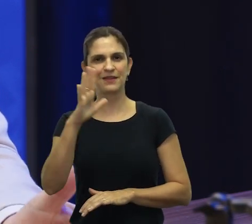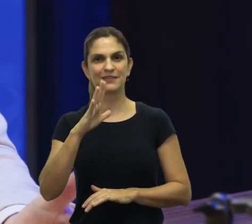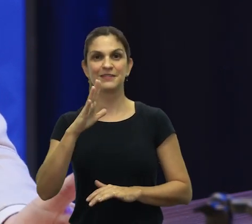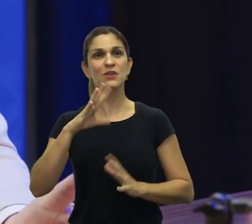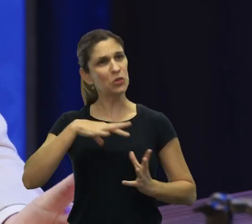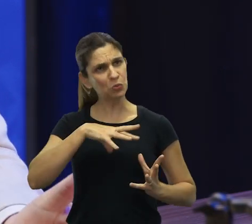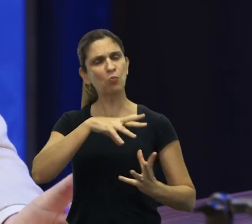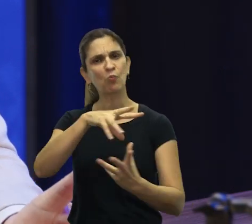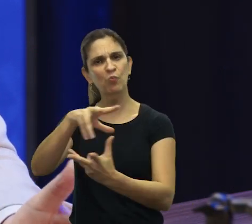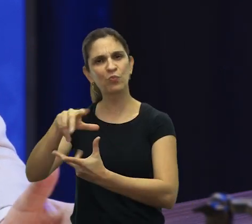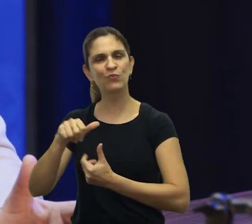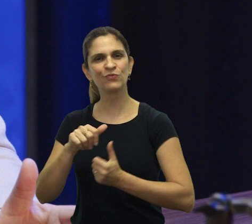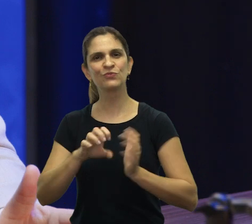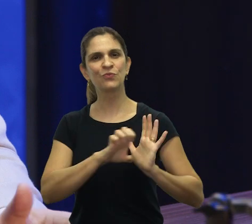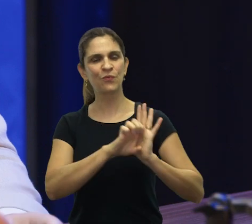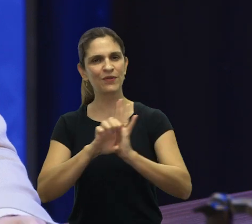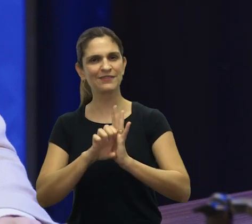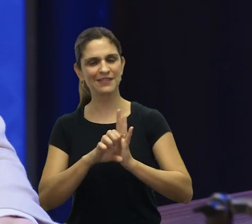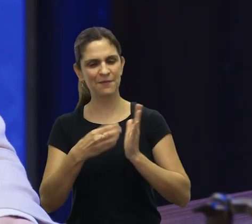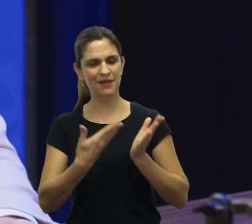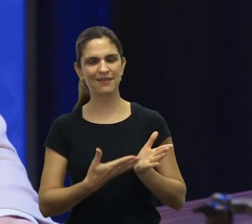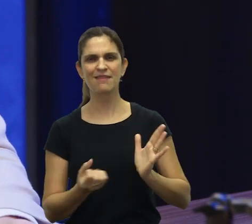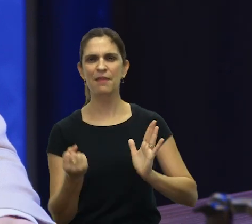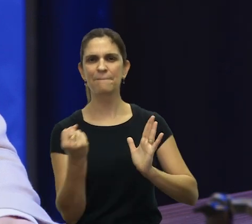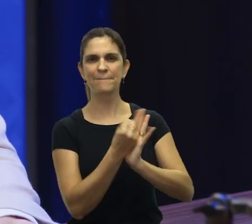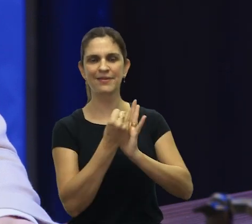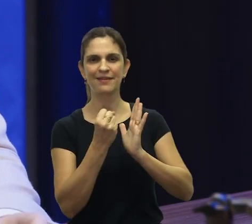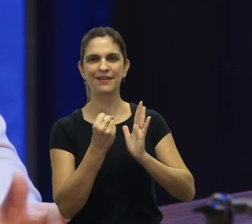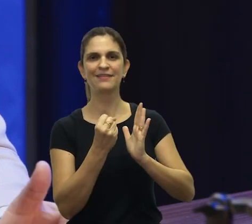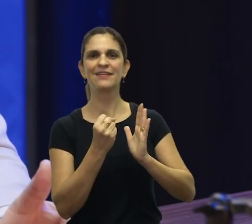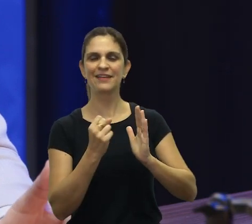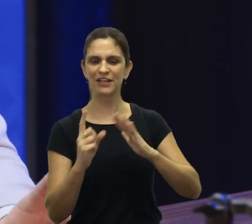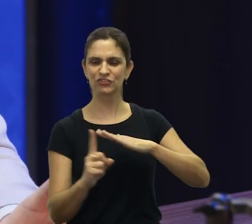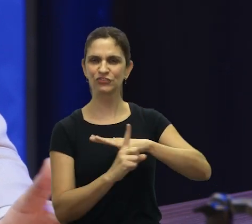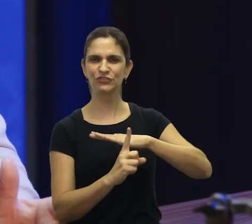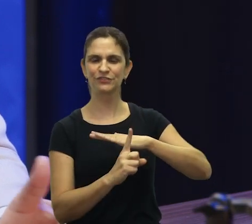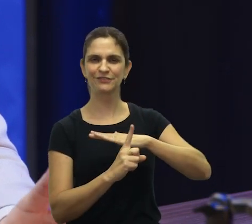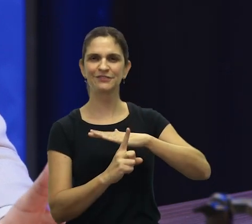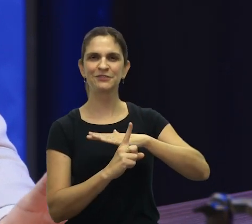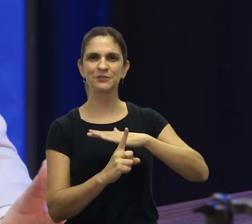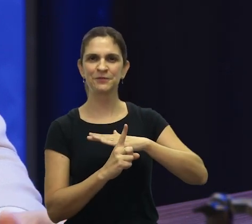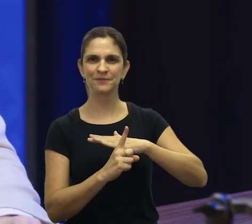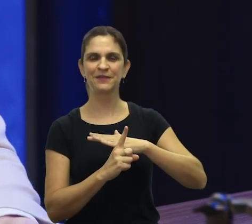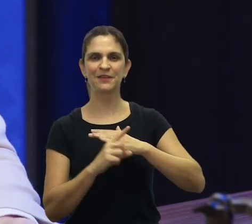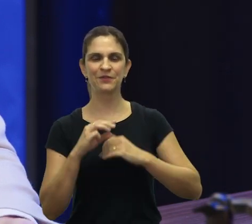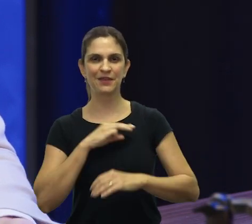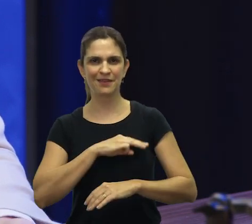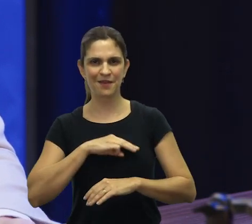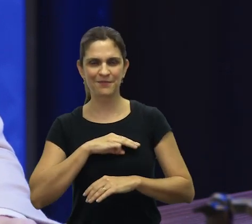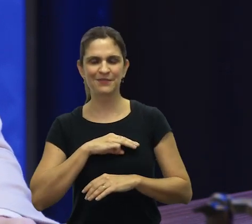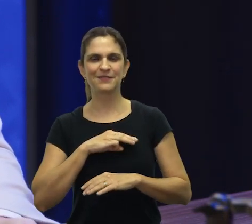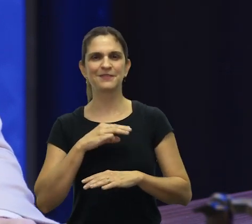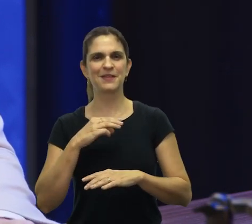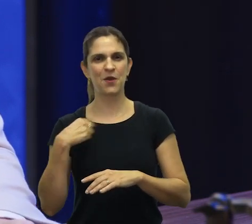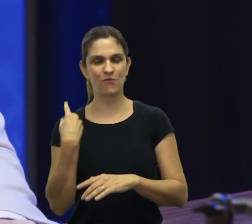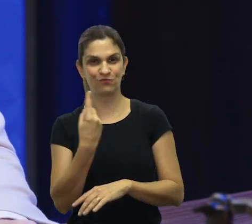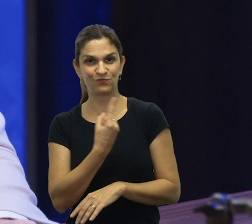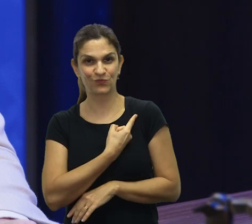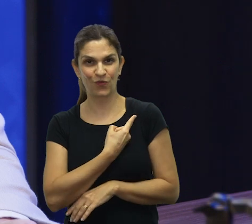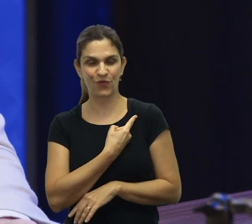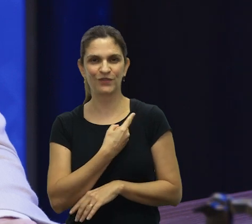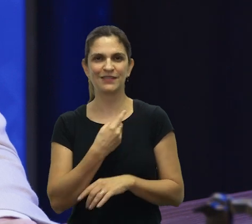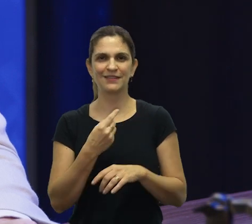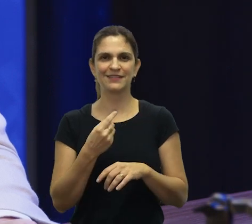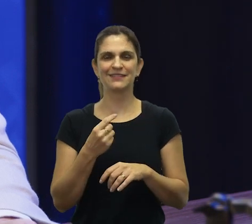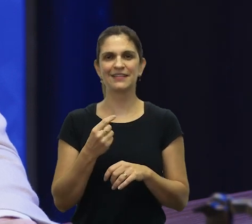e, quem sabe, no mundo, com modelos como a Casa Rosa, né, que a gente possa aí, através dessa missão nossa,